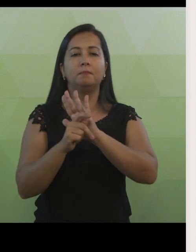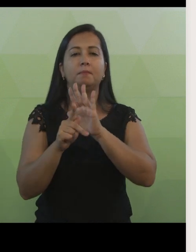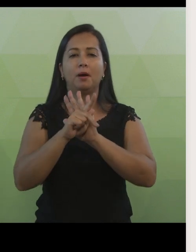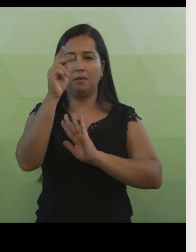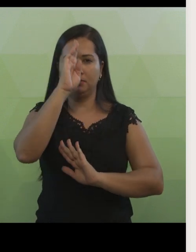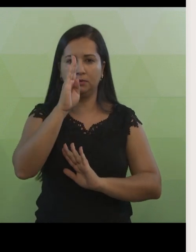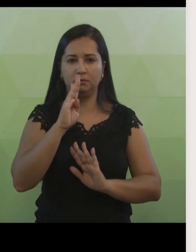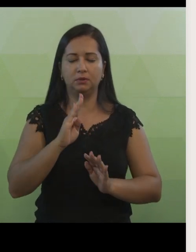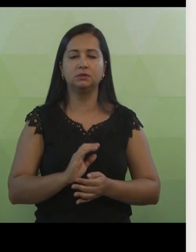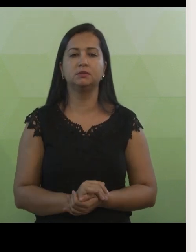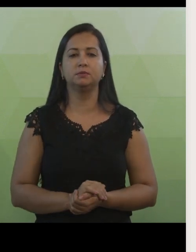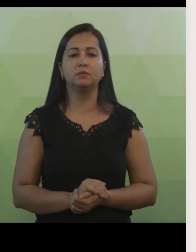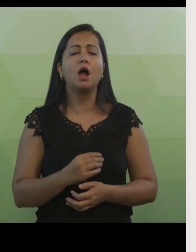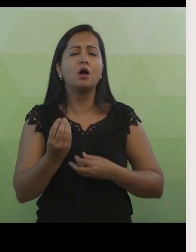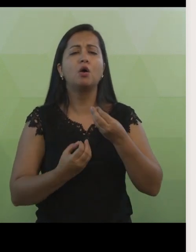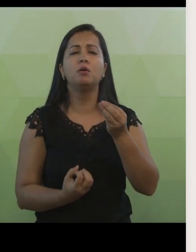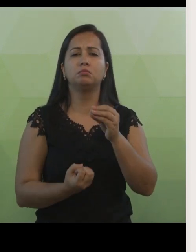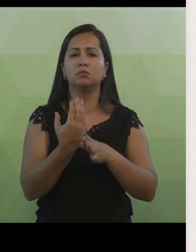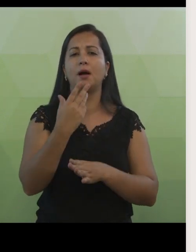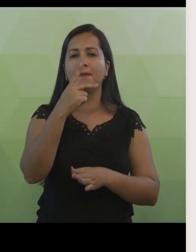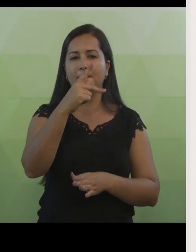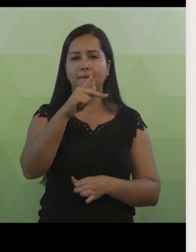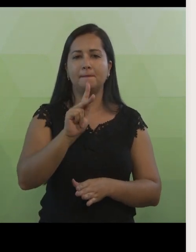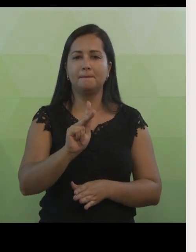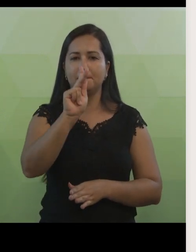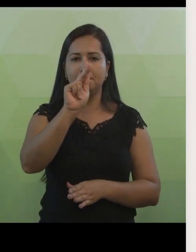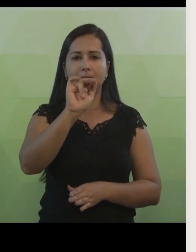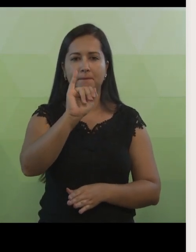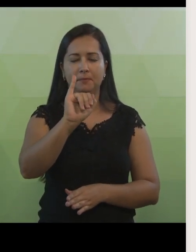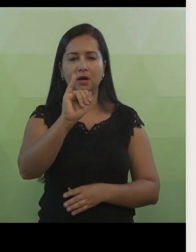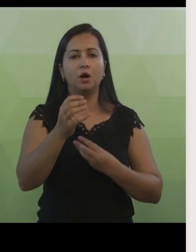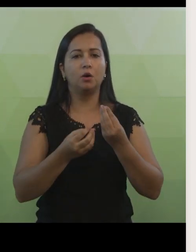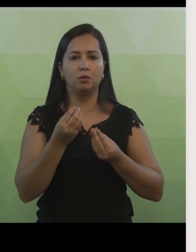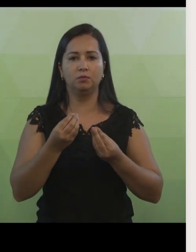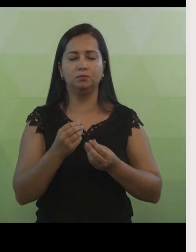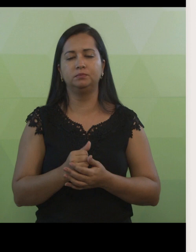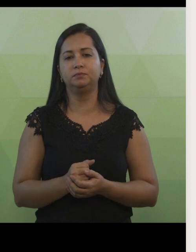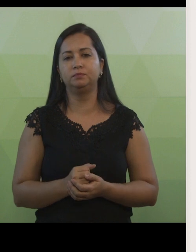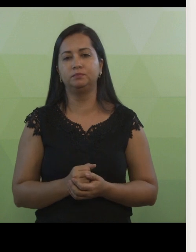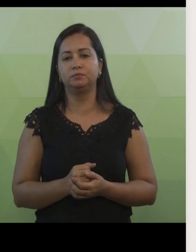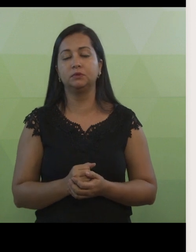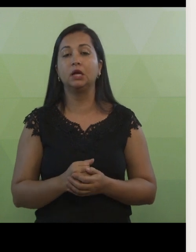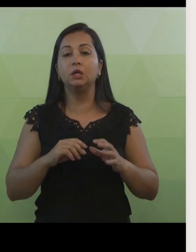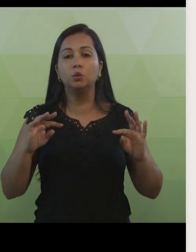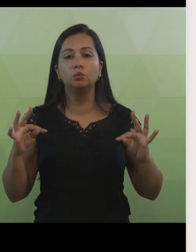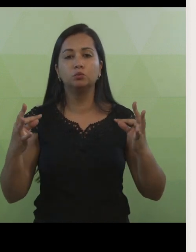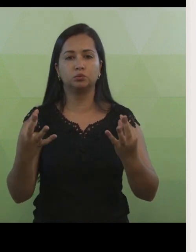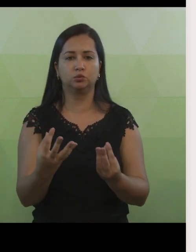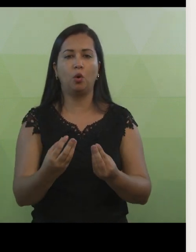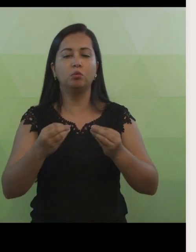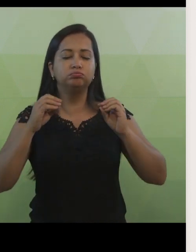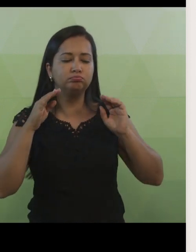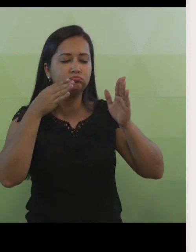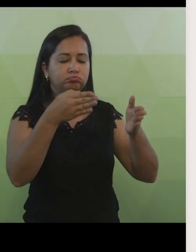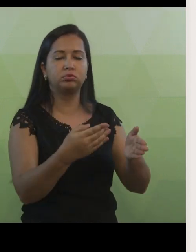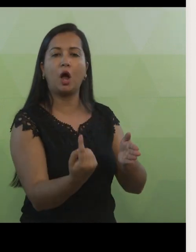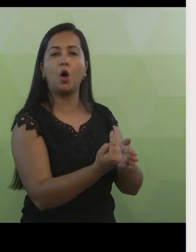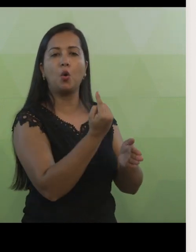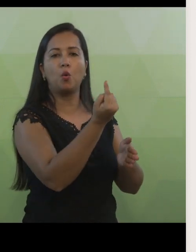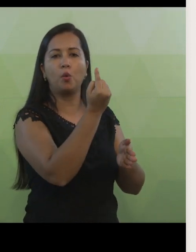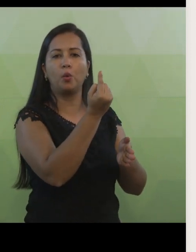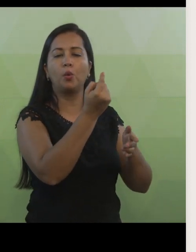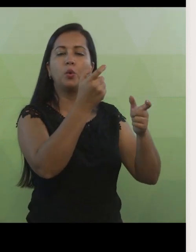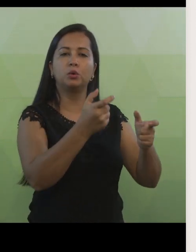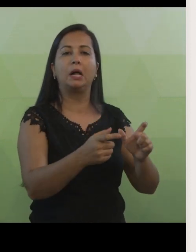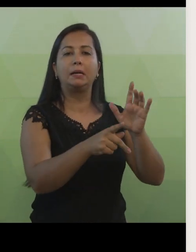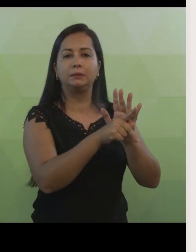imagem, podemos verificar quais modelos possíveis para implantar uma PKI. Os principais modelos são única CA, ou seja,